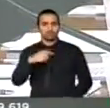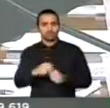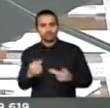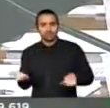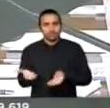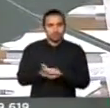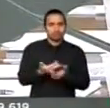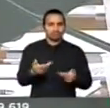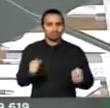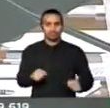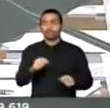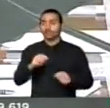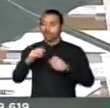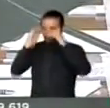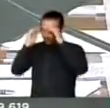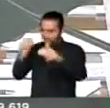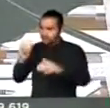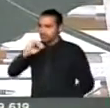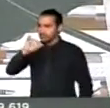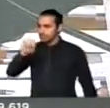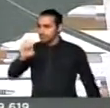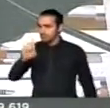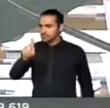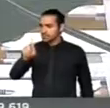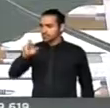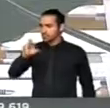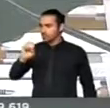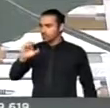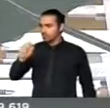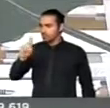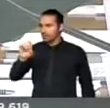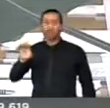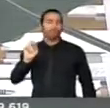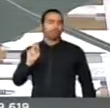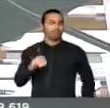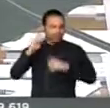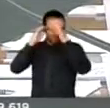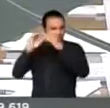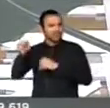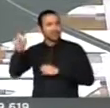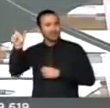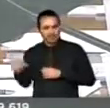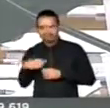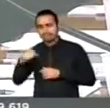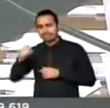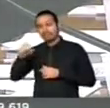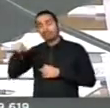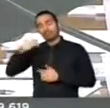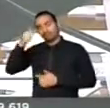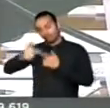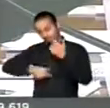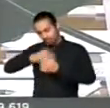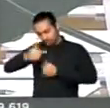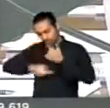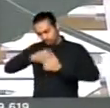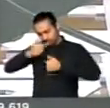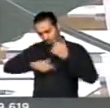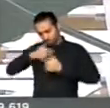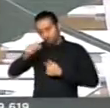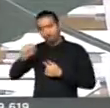ministro Zé Eduardo Cardoso, ao qual tenho o maior apreço por ter dedicado o seu tempo para ir